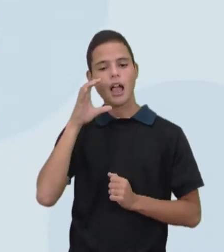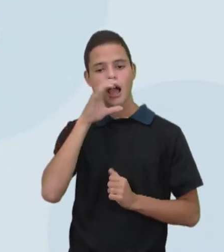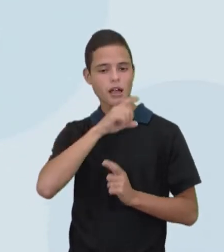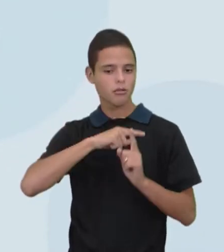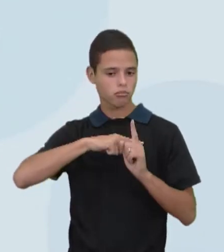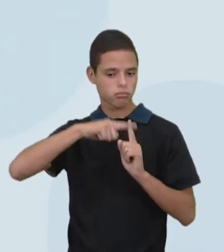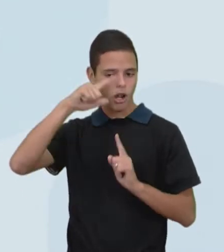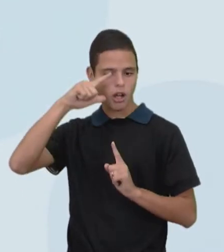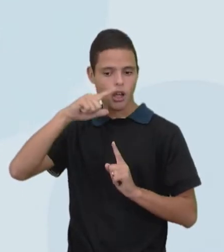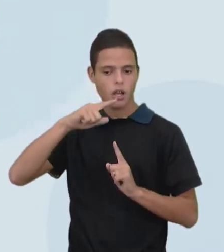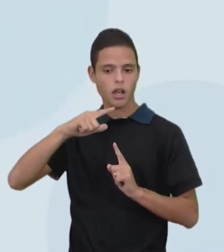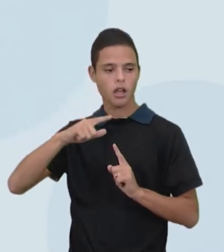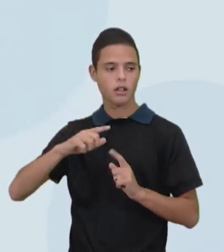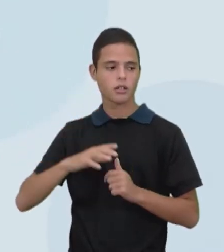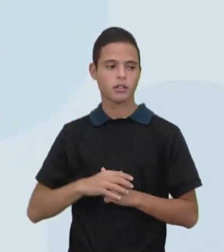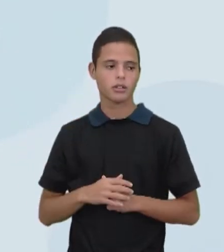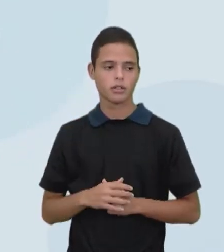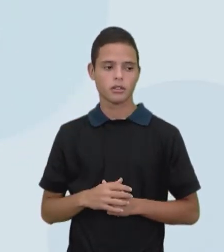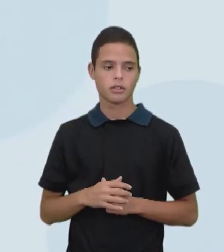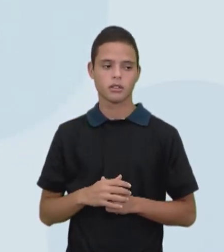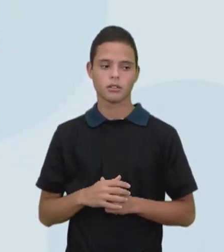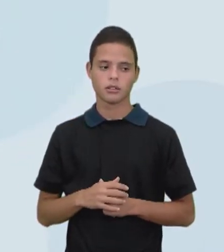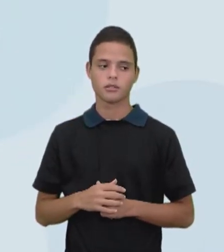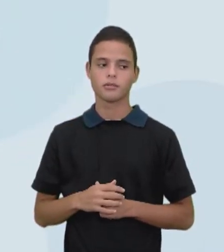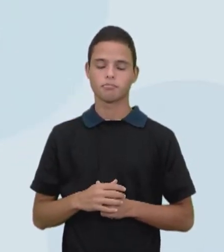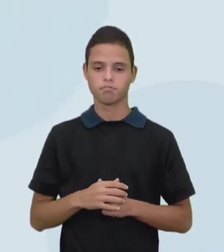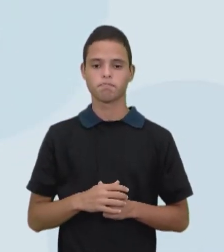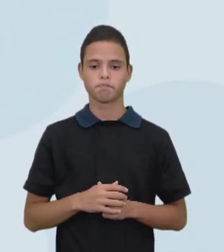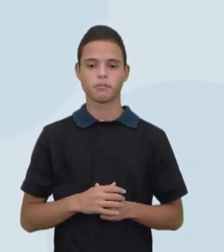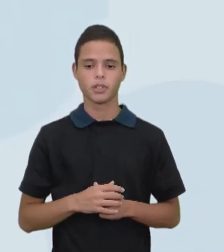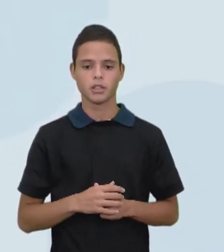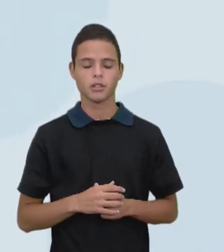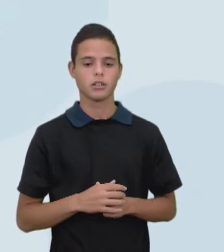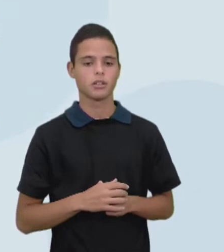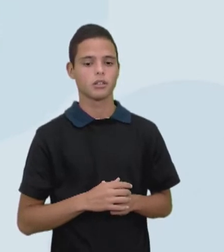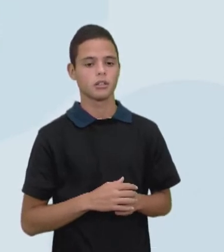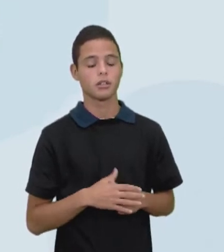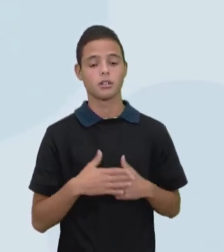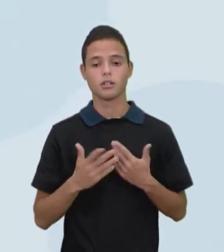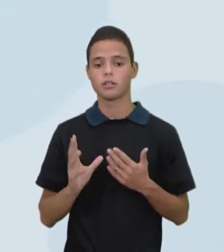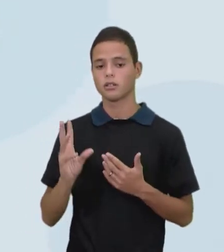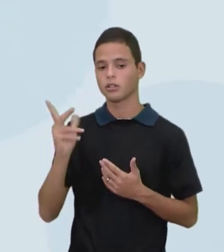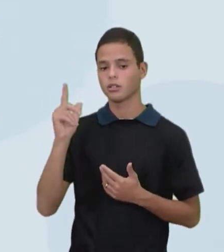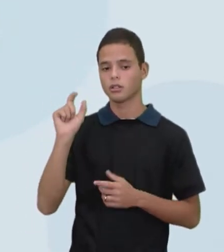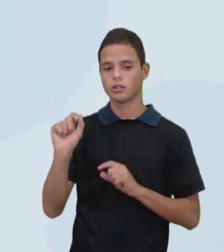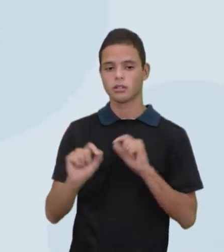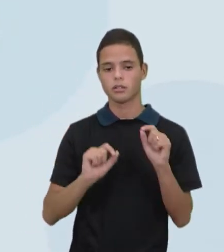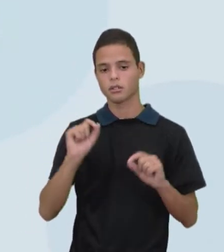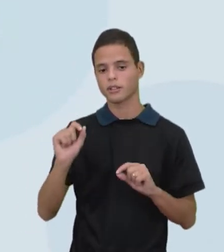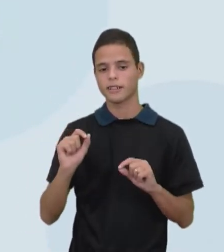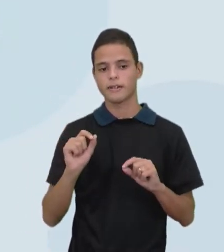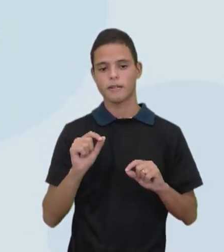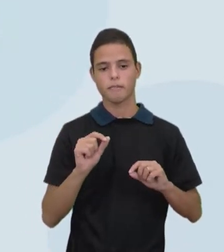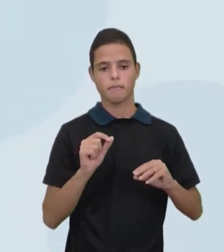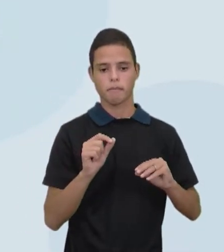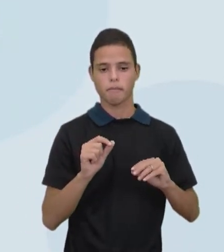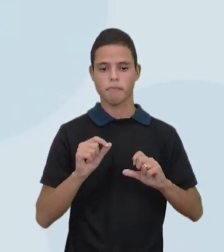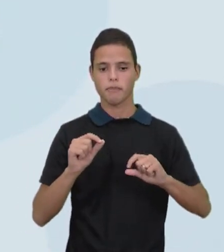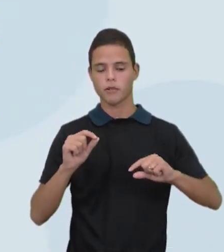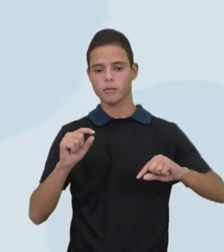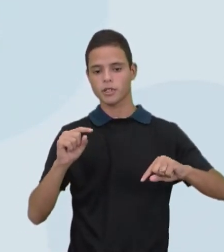que não tem oxigênio, então não produz fogo ali, né? E aí o resultado disso vai dar uma mistura de